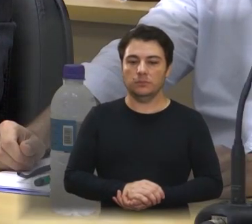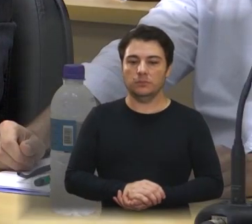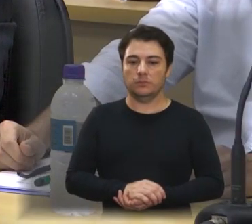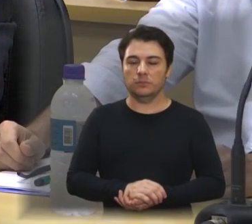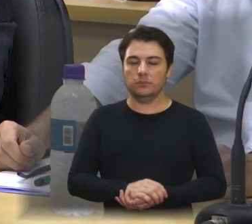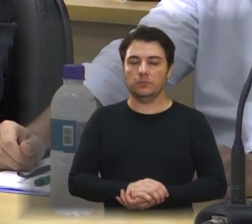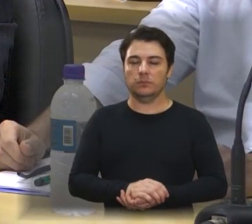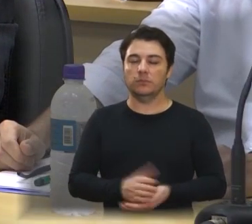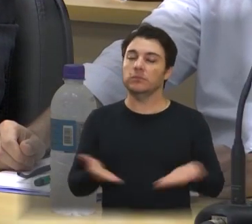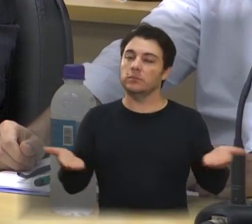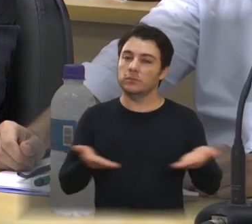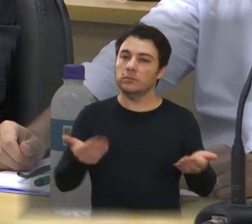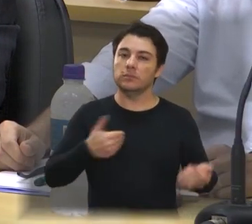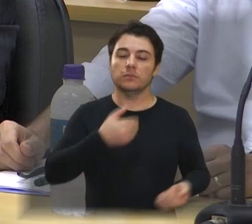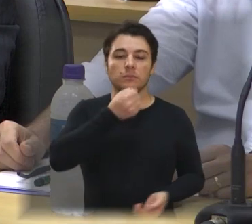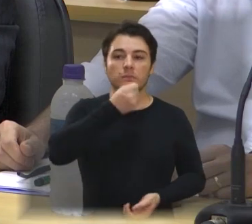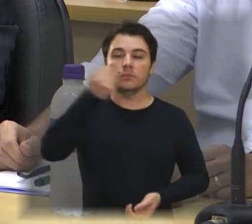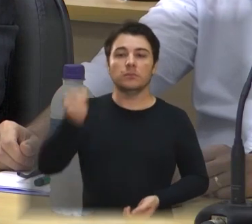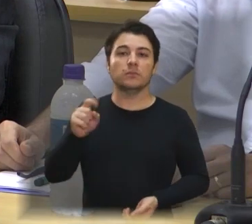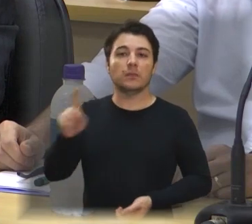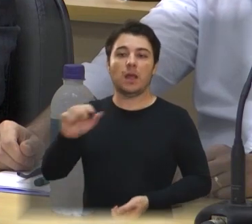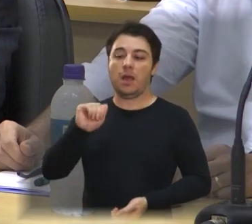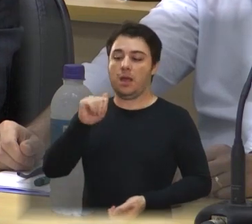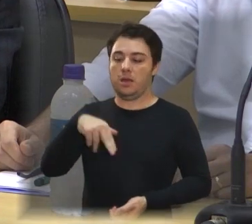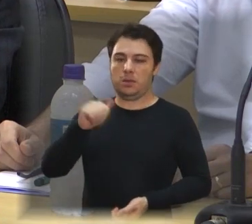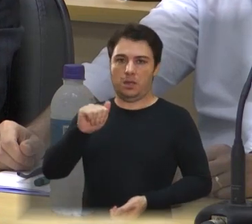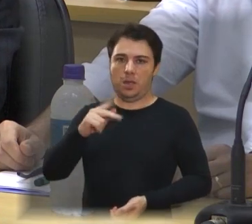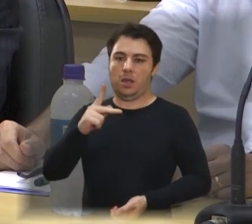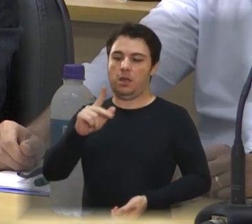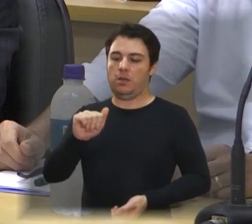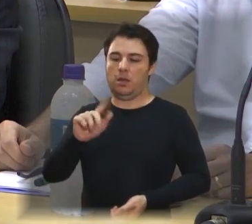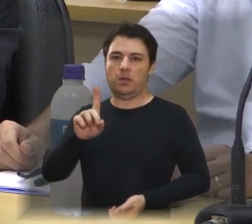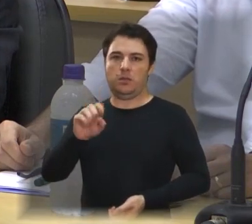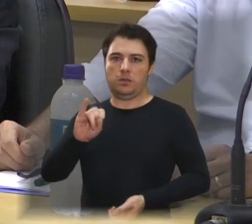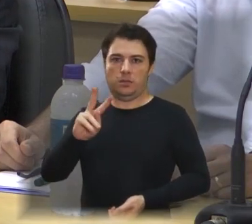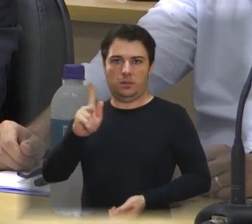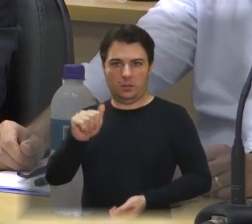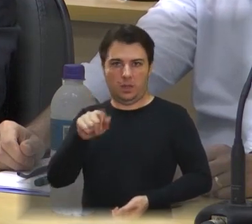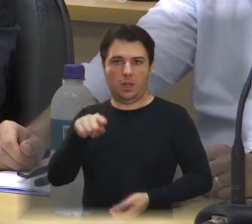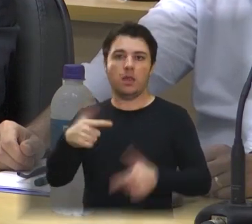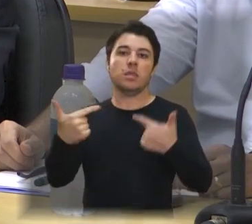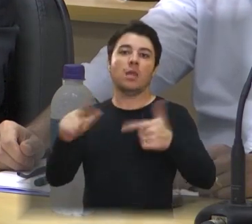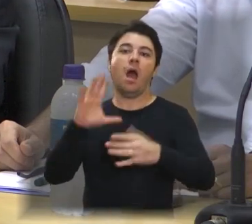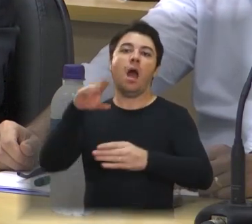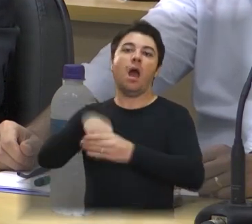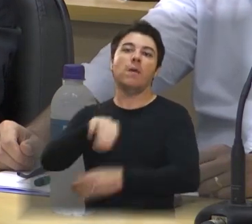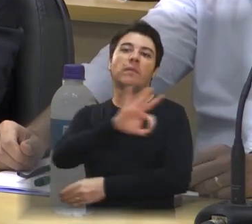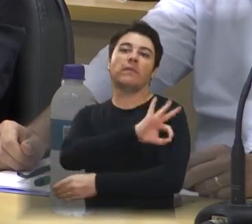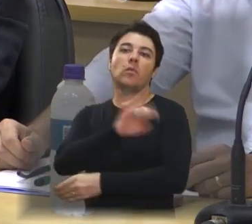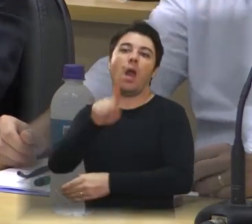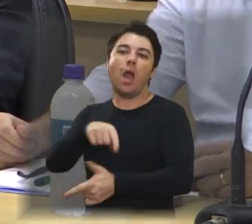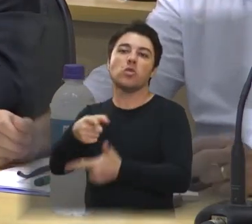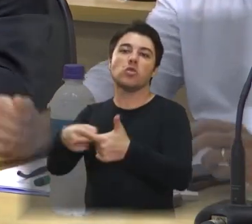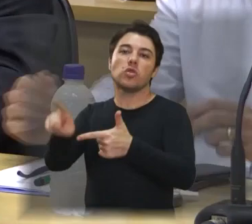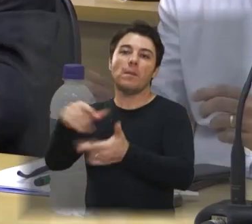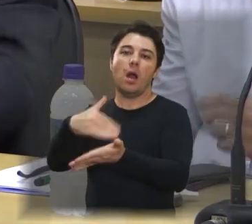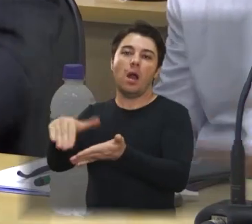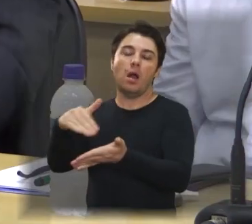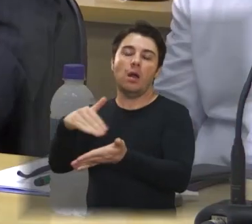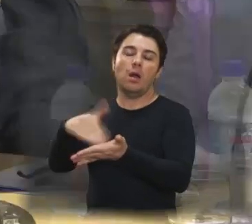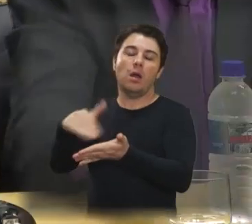o seu de passar a palavra agora da senhora Ana Padilha secretário de obras e serviços da prefeitura